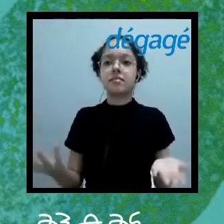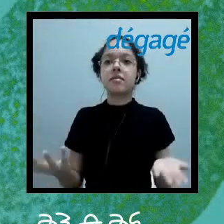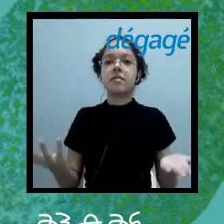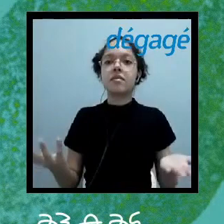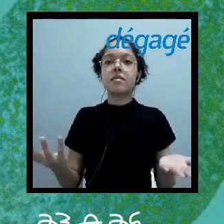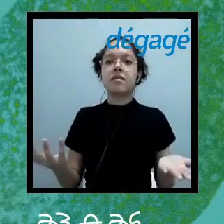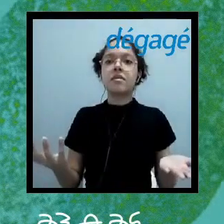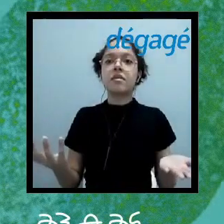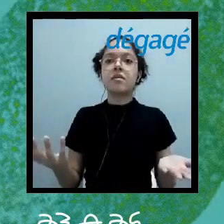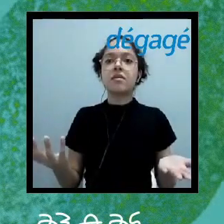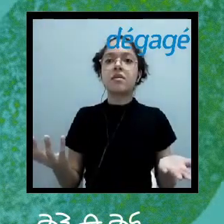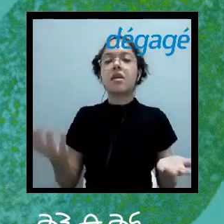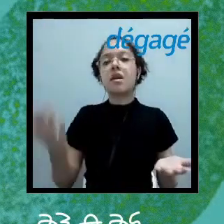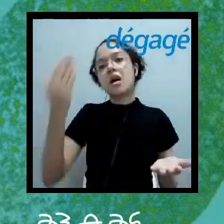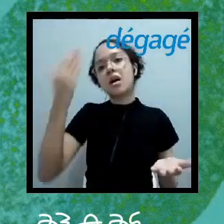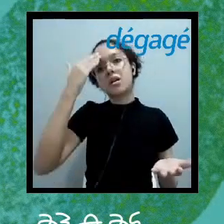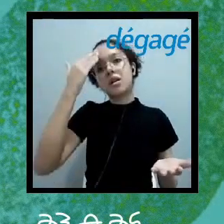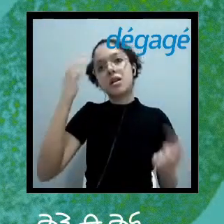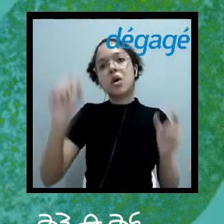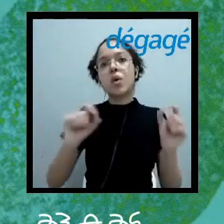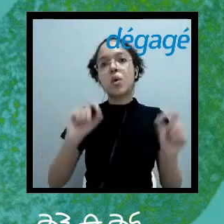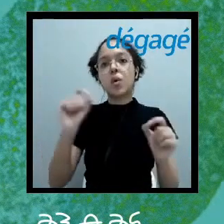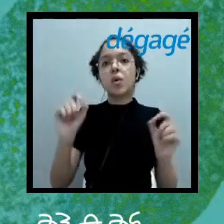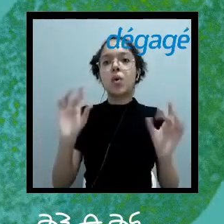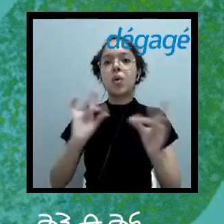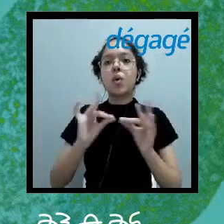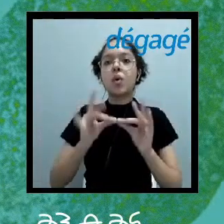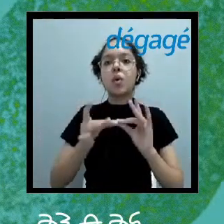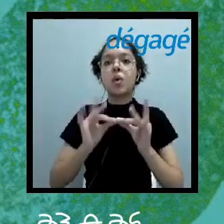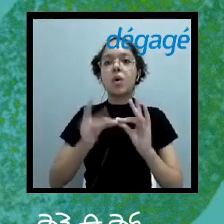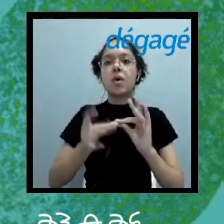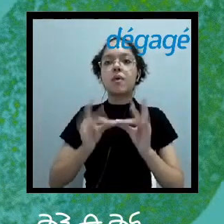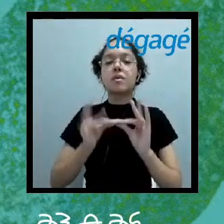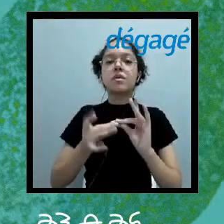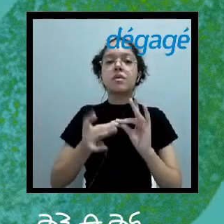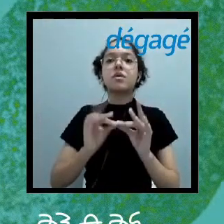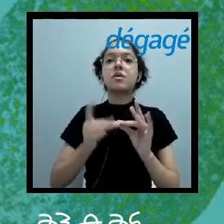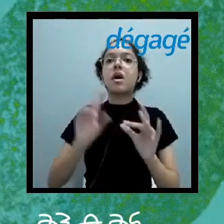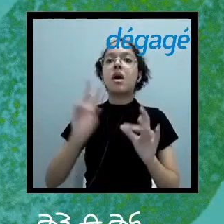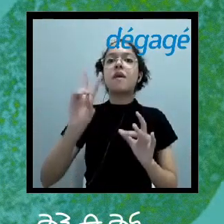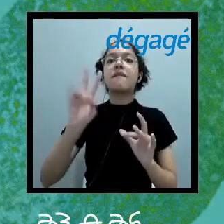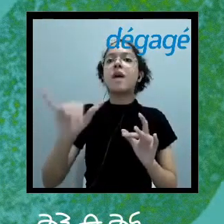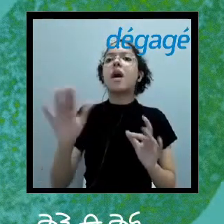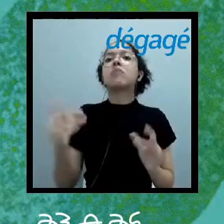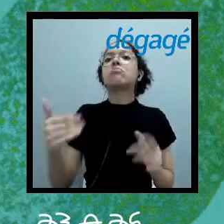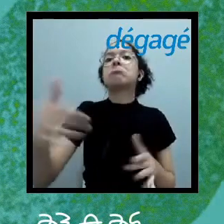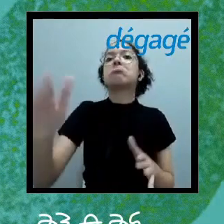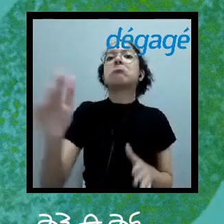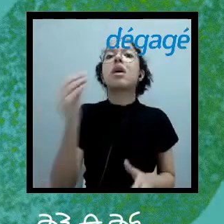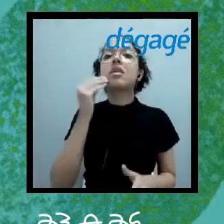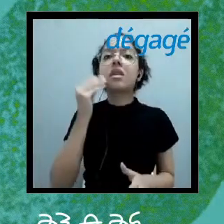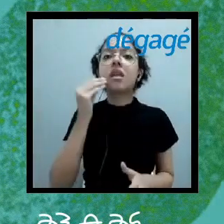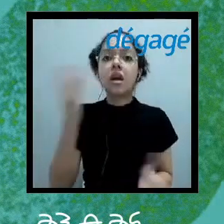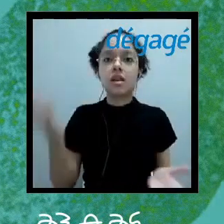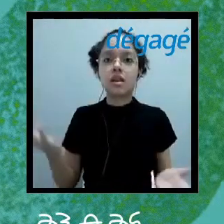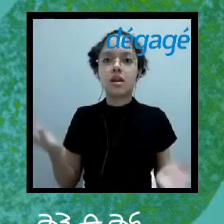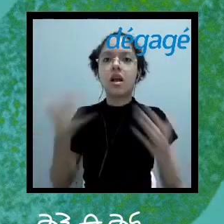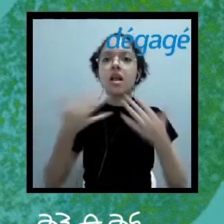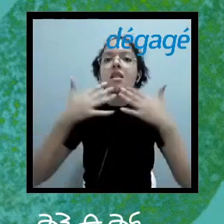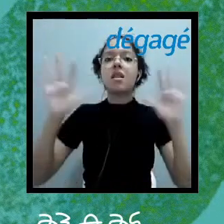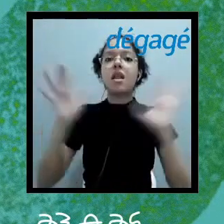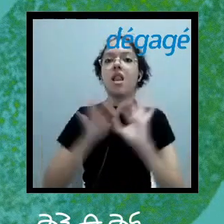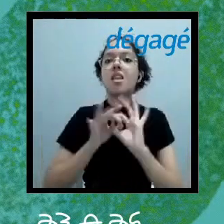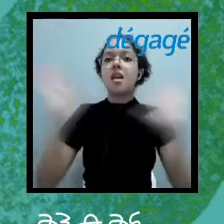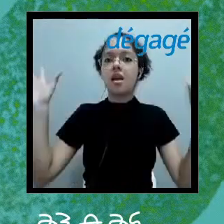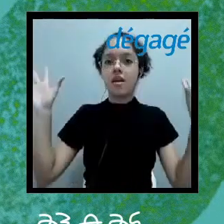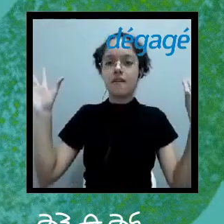acabou entendendo que quanto mais o oficineiro chega lá e fala assim: olha, pode tudo, vai lá, tenta. Fica atento e vai. Depois a gente